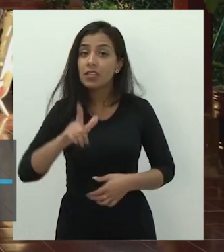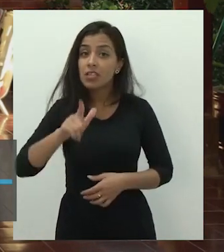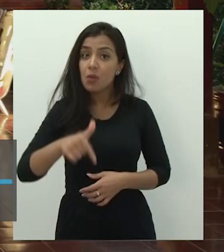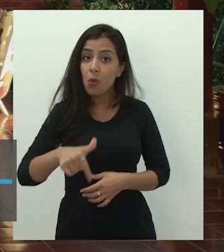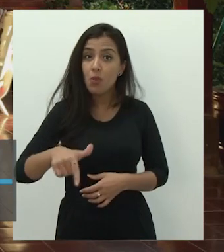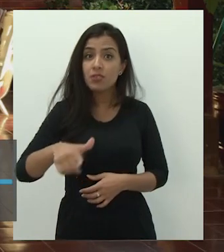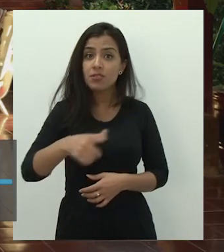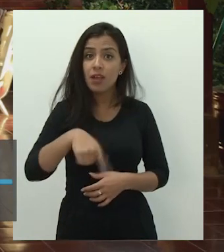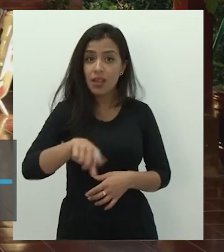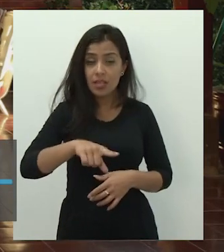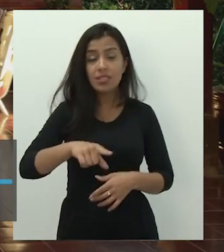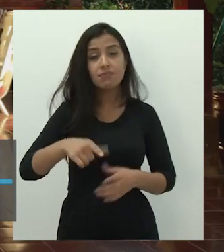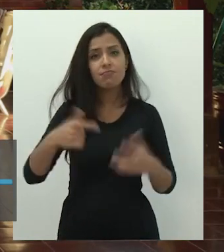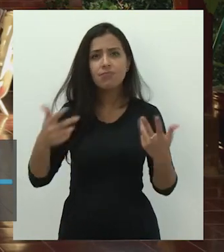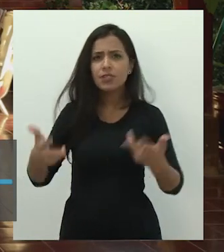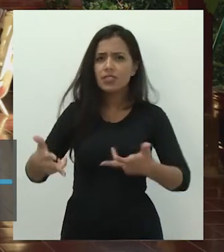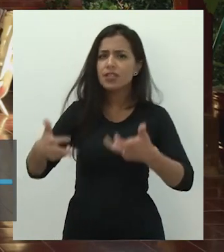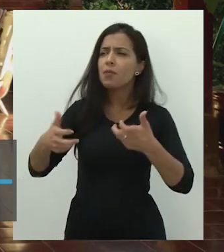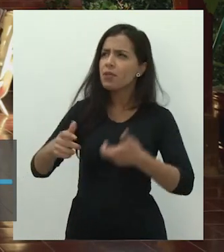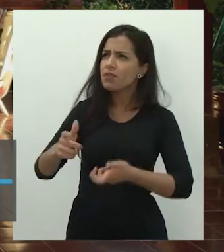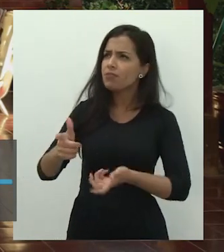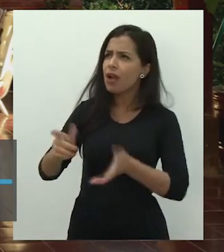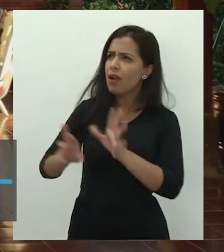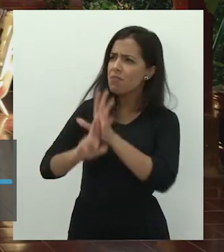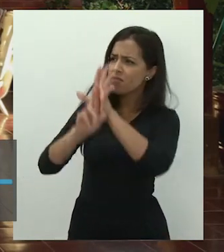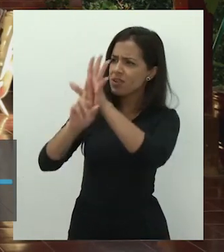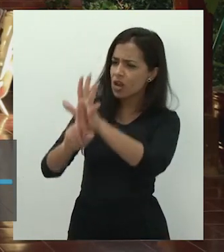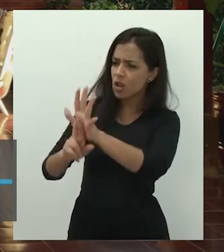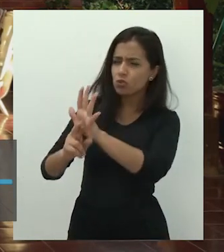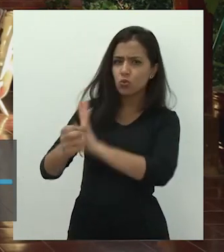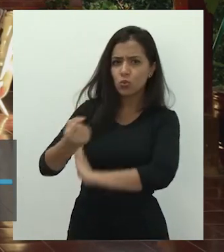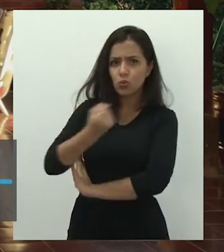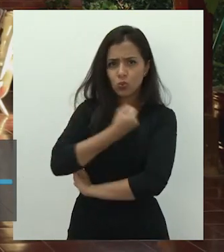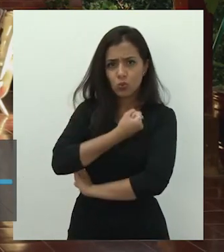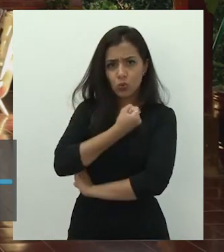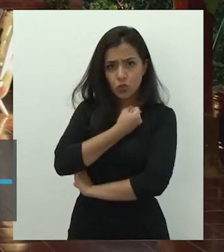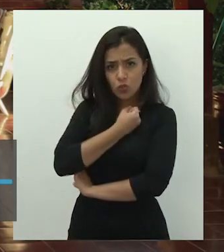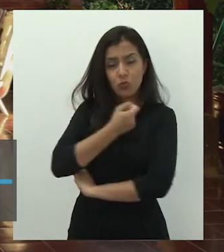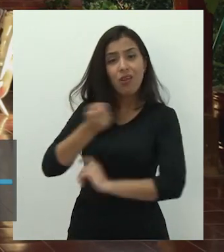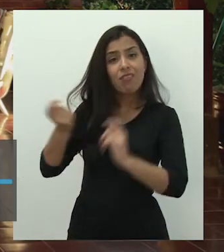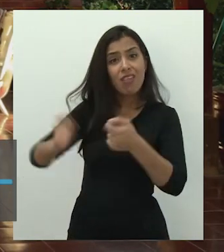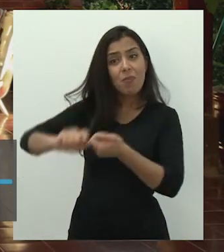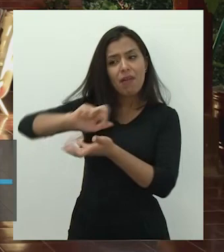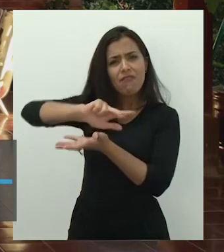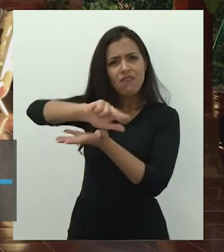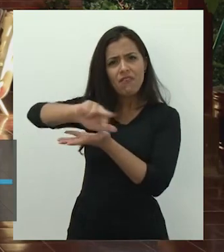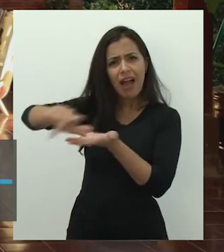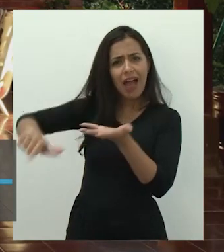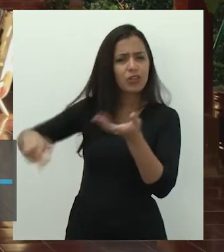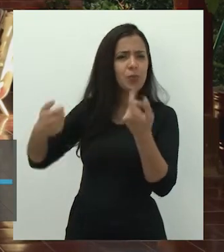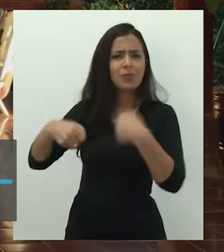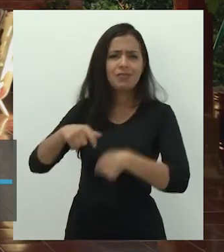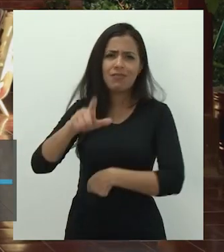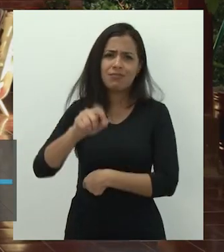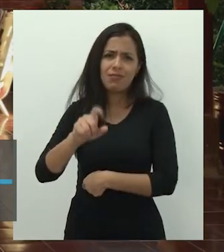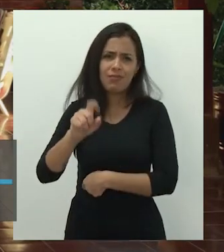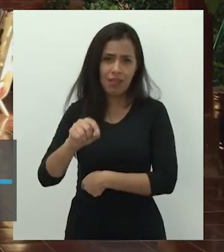representar cada um dos números, entrando assim num processo de